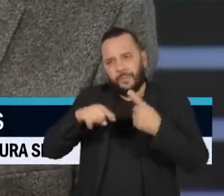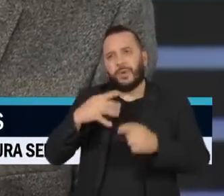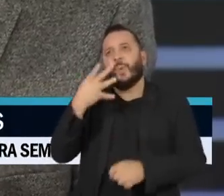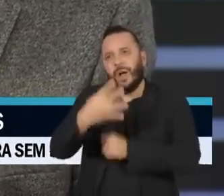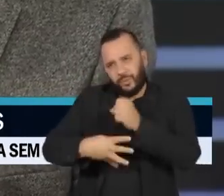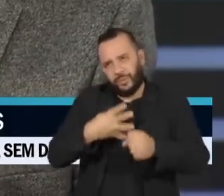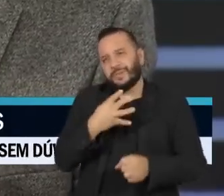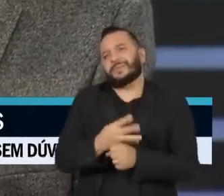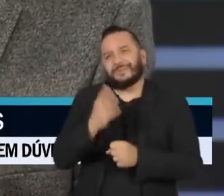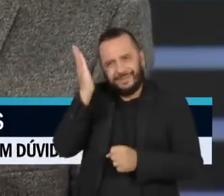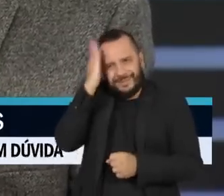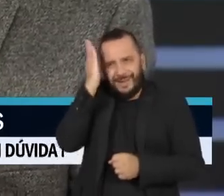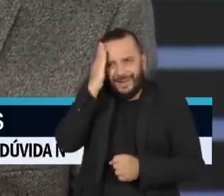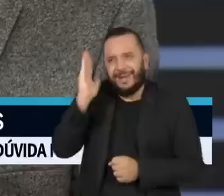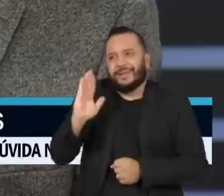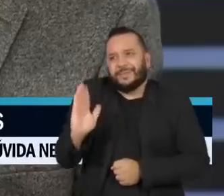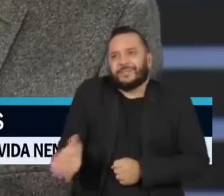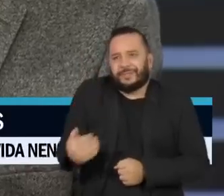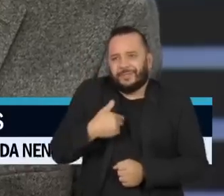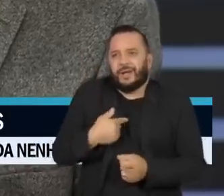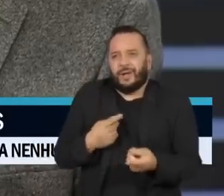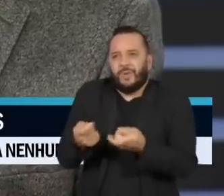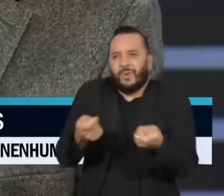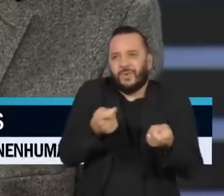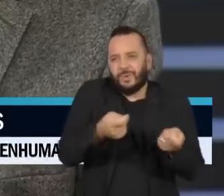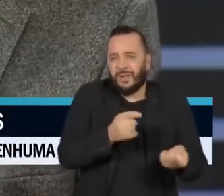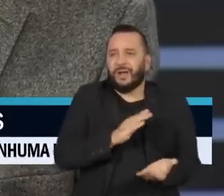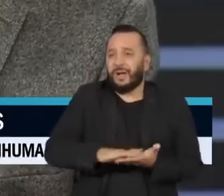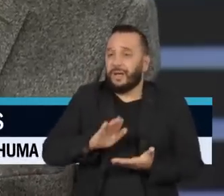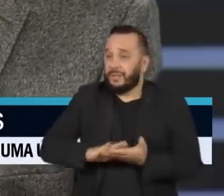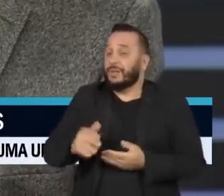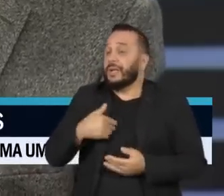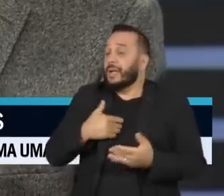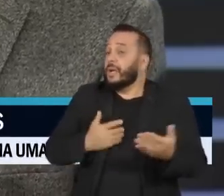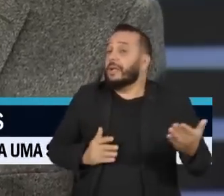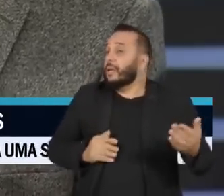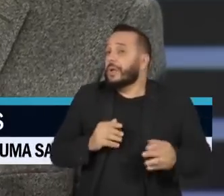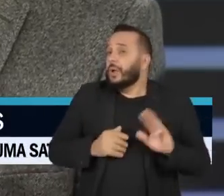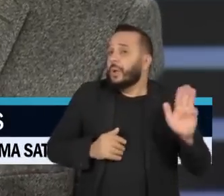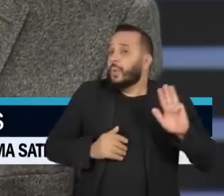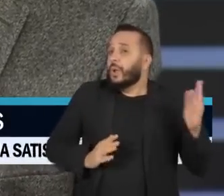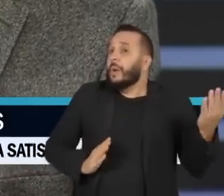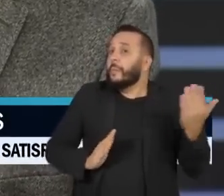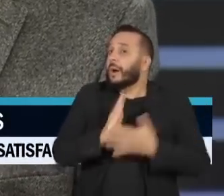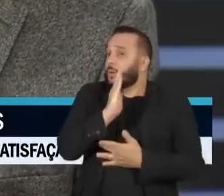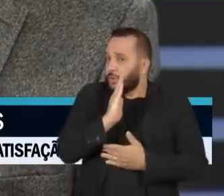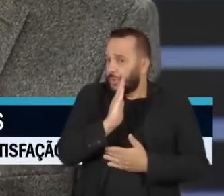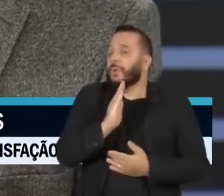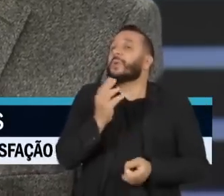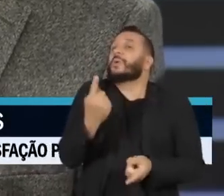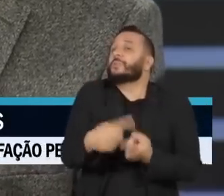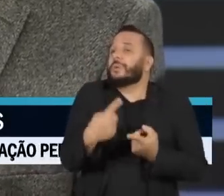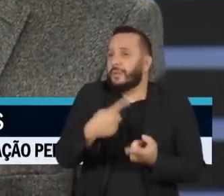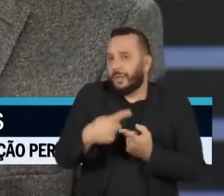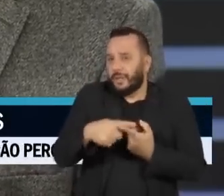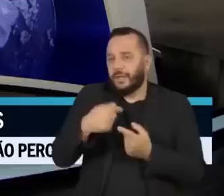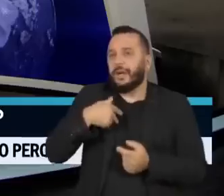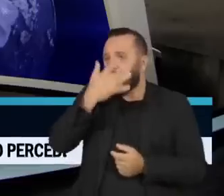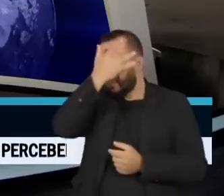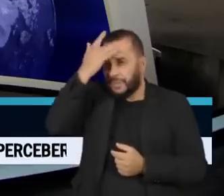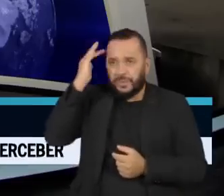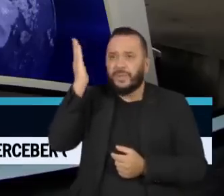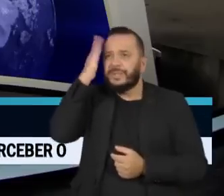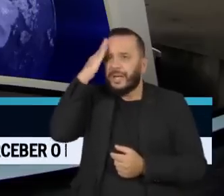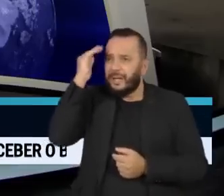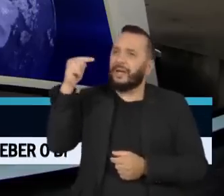também porque ele trouxe para si elementos que o mercado reconhecem como pessoas responsáveis